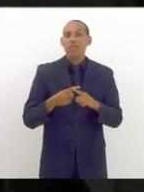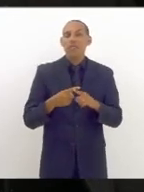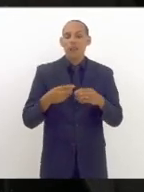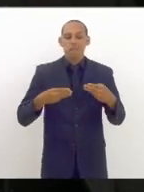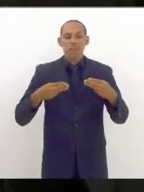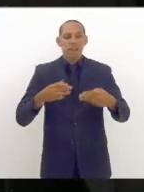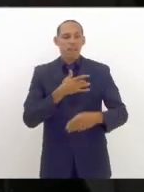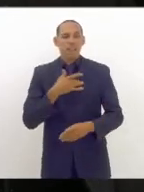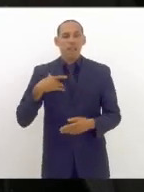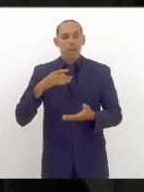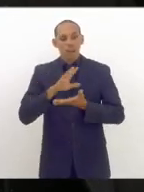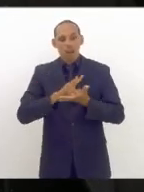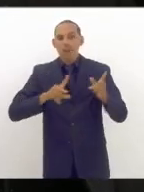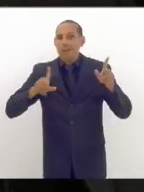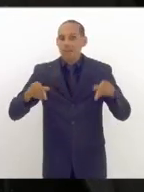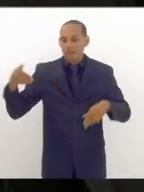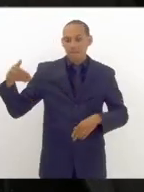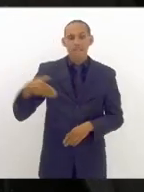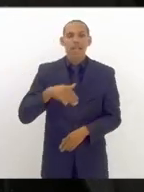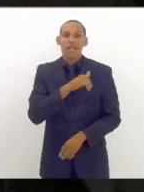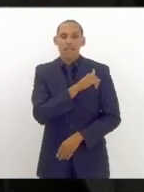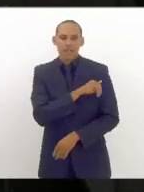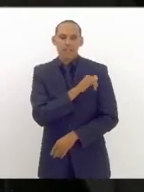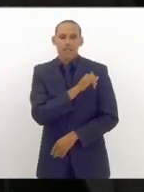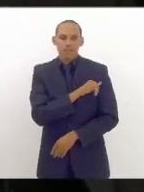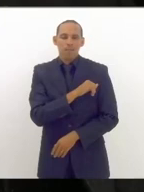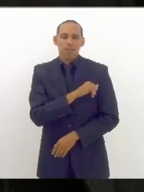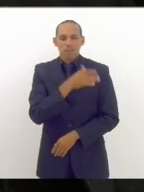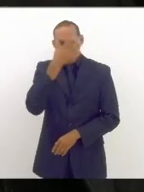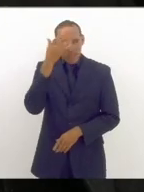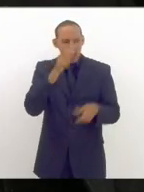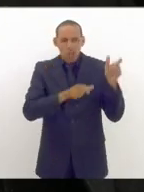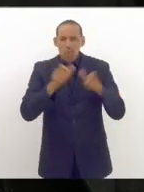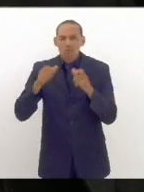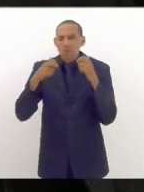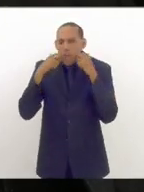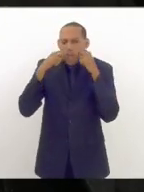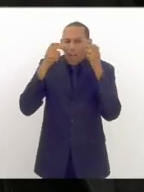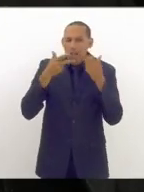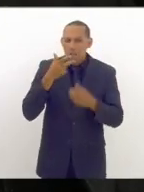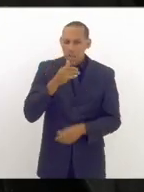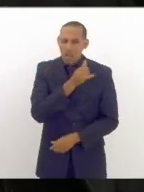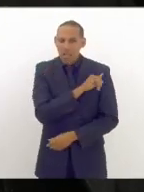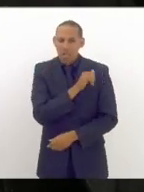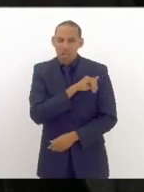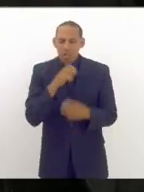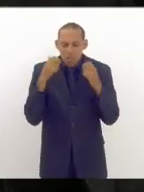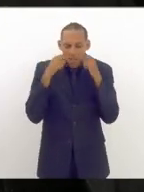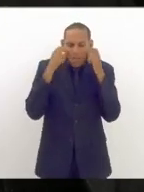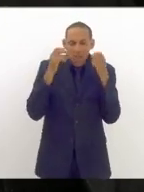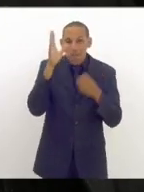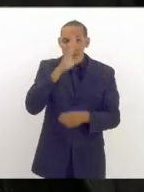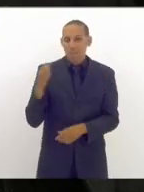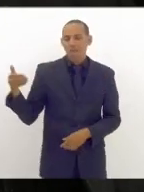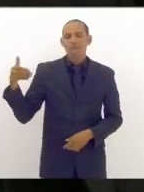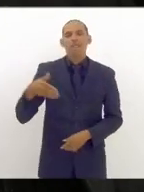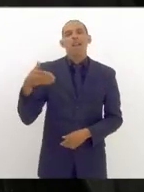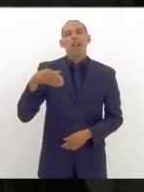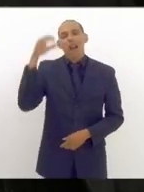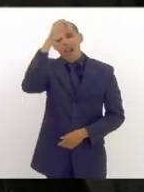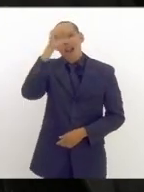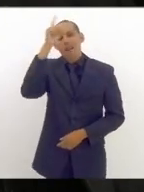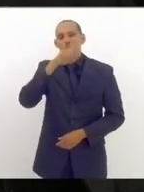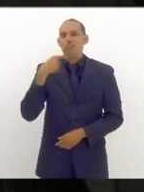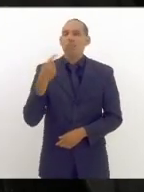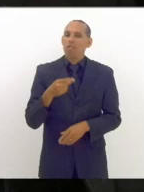da Saúde. Veio aqui no Rio de Janeiro, quando as pessoas tinham até vergonha de falar no Rio de Janeiro, o Brasil veio aqui aprender com o que a